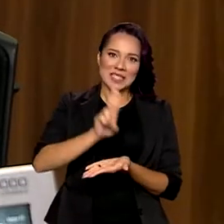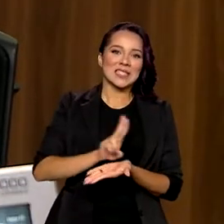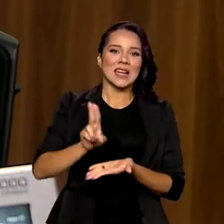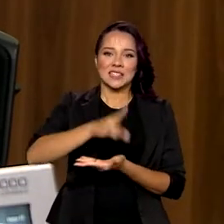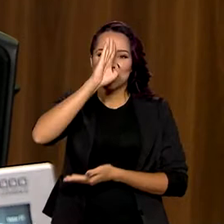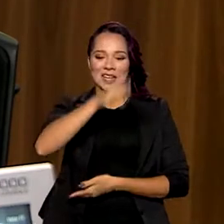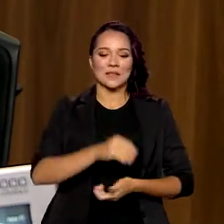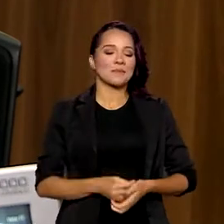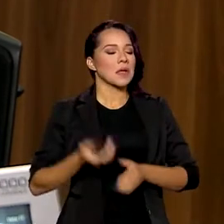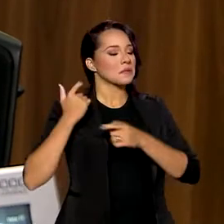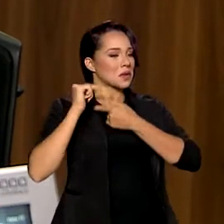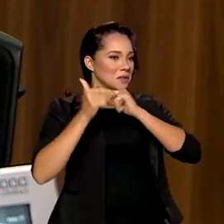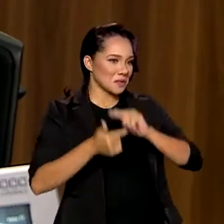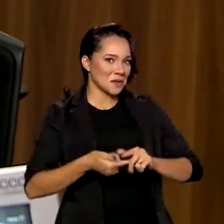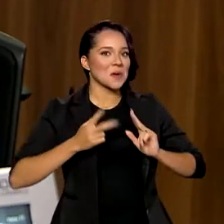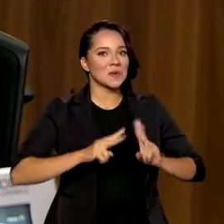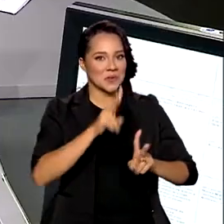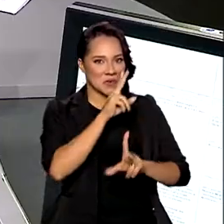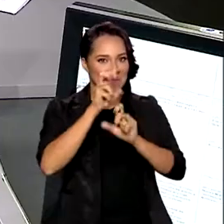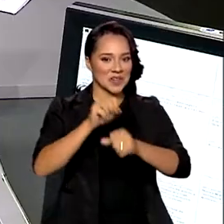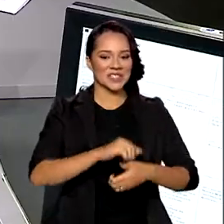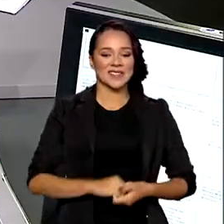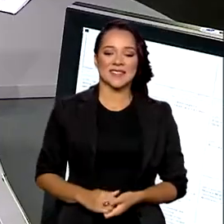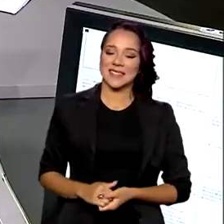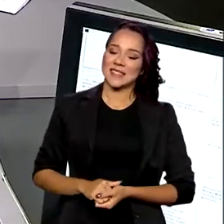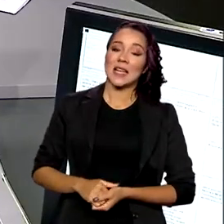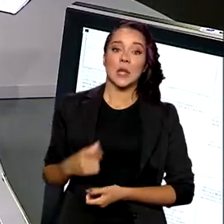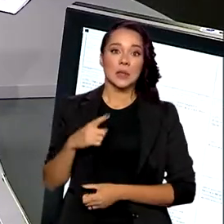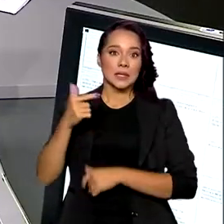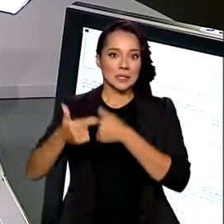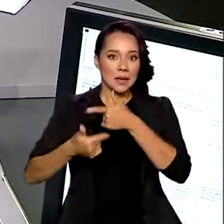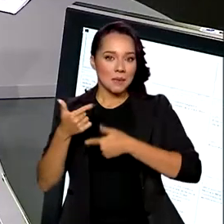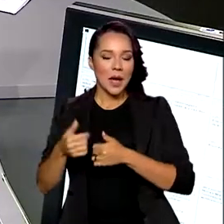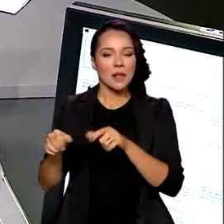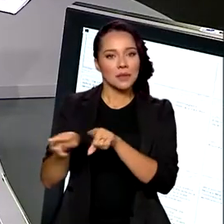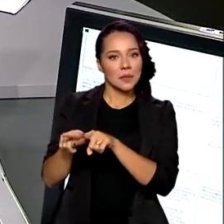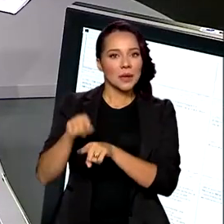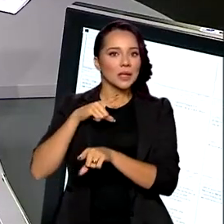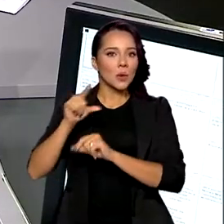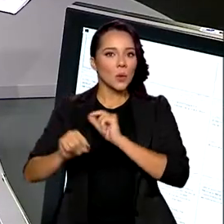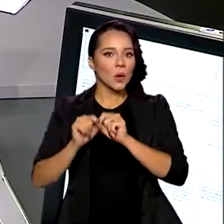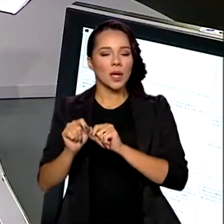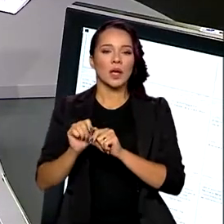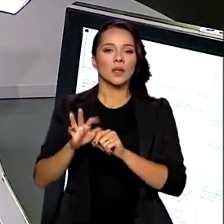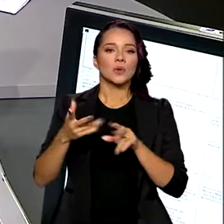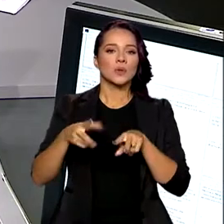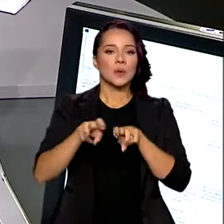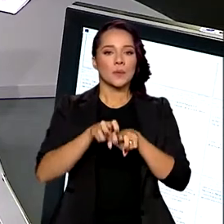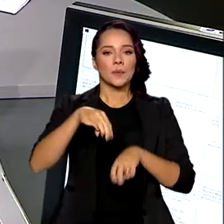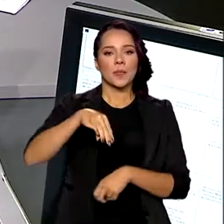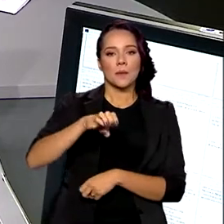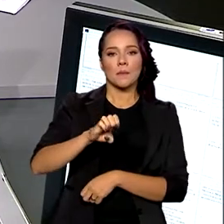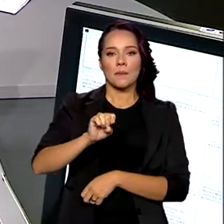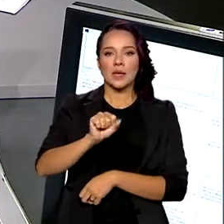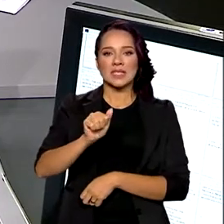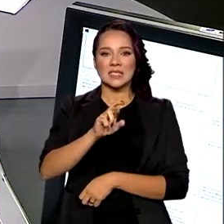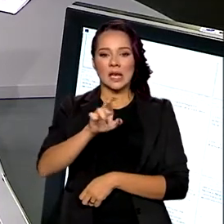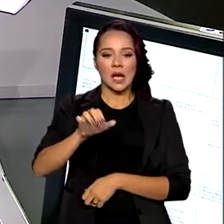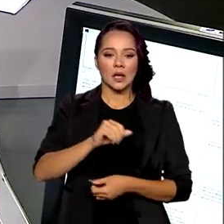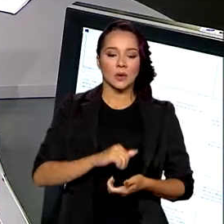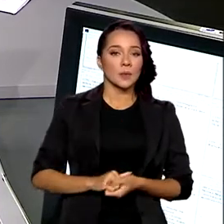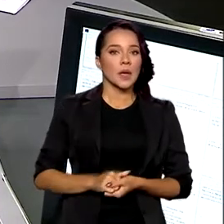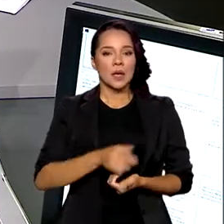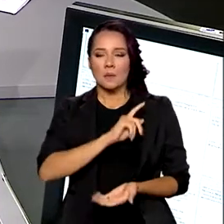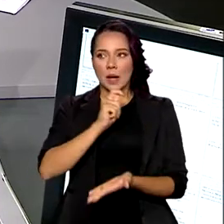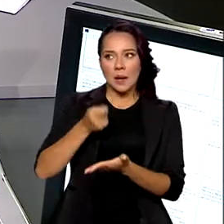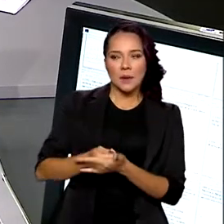direta. O tradicional continua forte. Bem, tem esse trabalho e tem também a questão dos mesários, por exemplo, o vale postal eletrônico para o